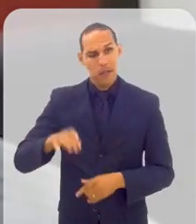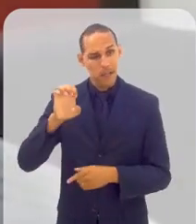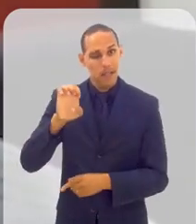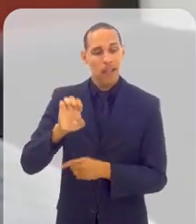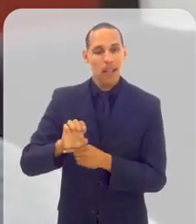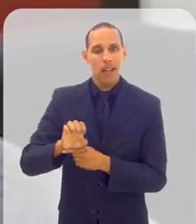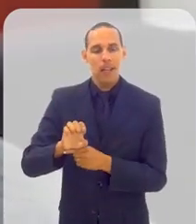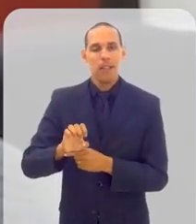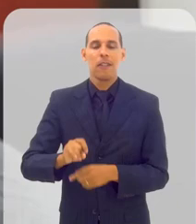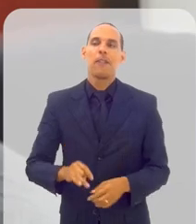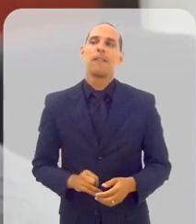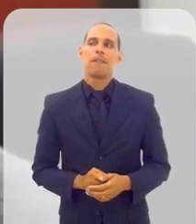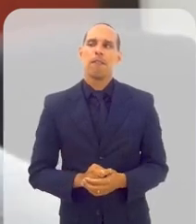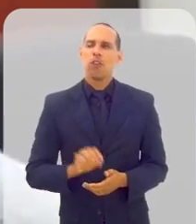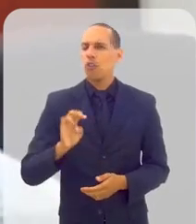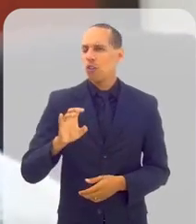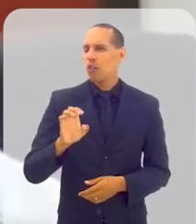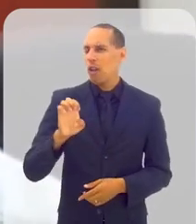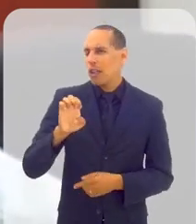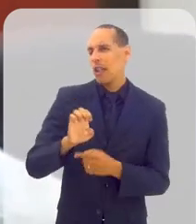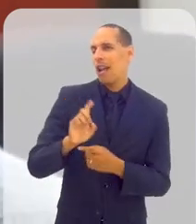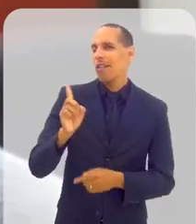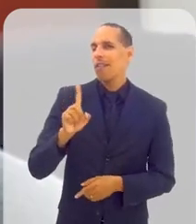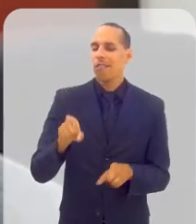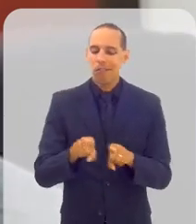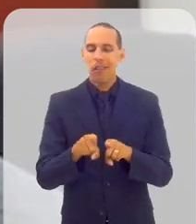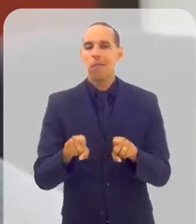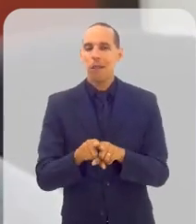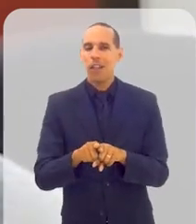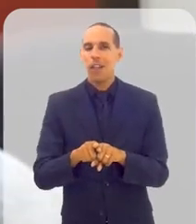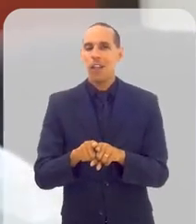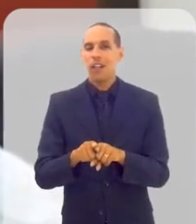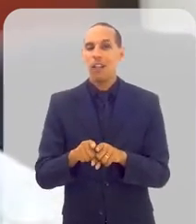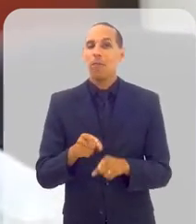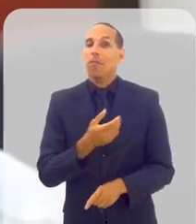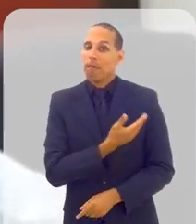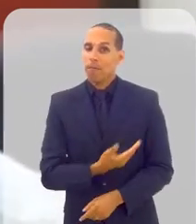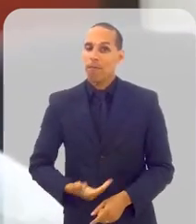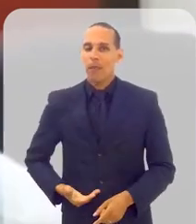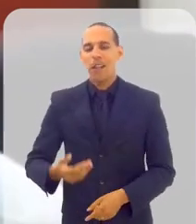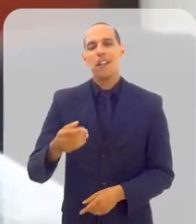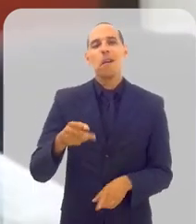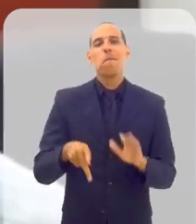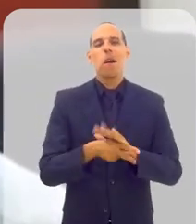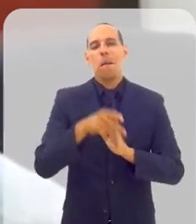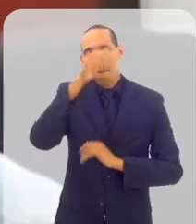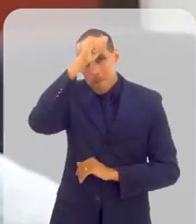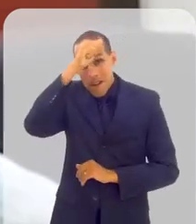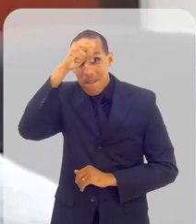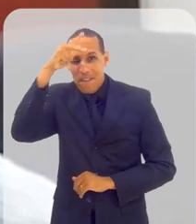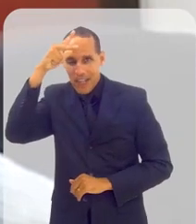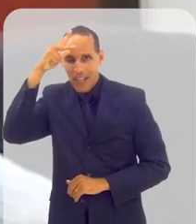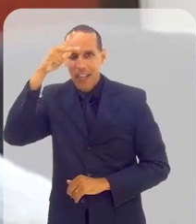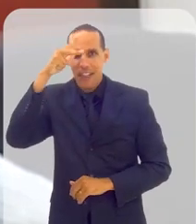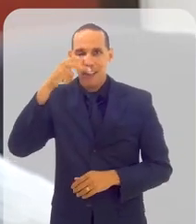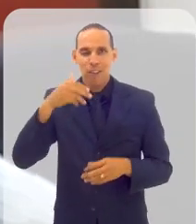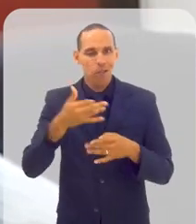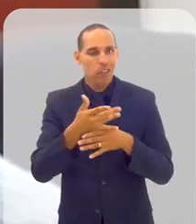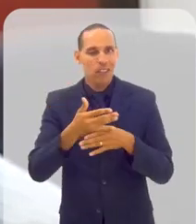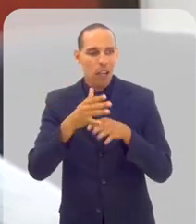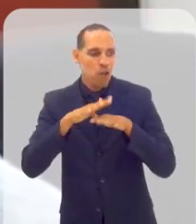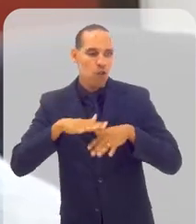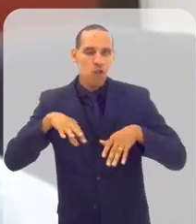governo estadual, não só do governo estadual, como também dos prefeitos das cidades